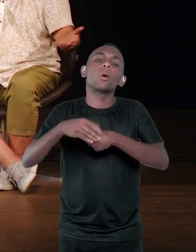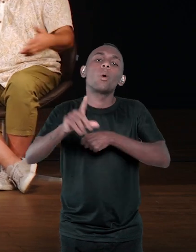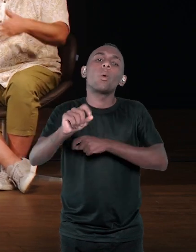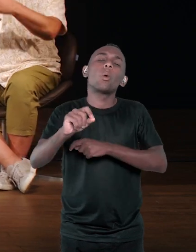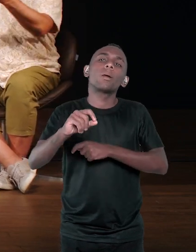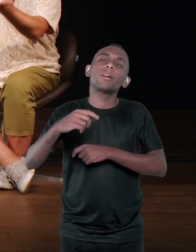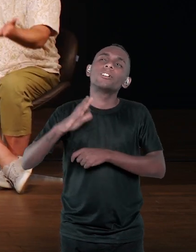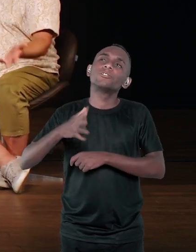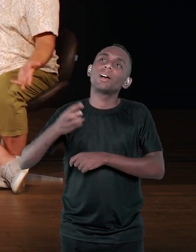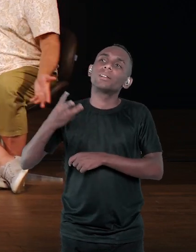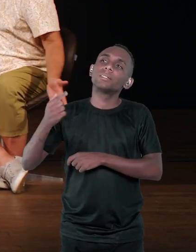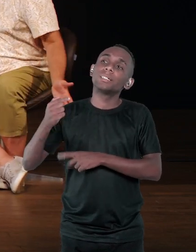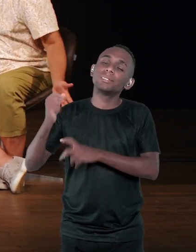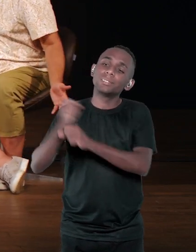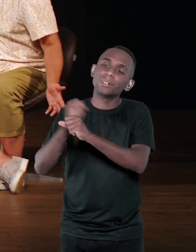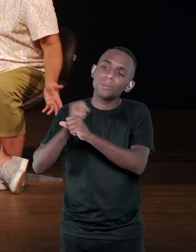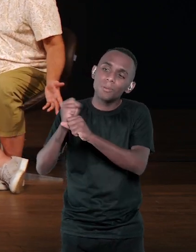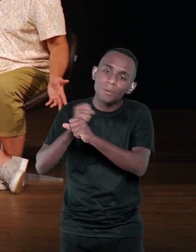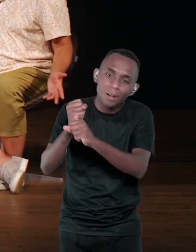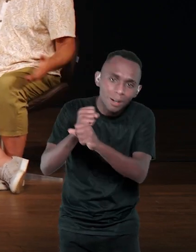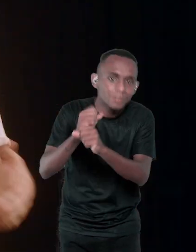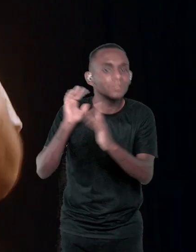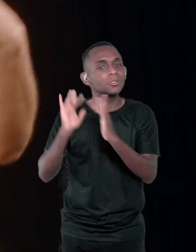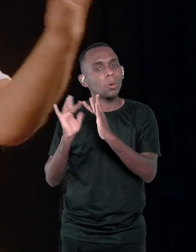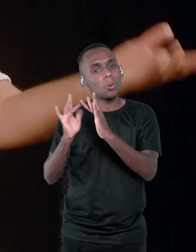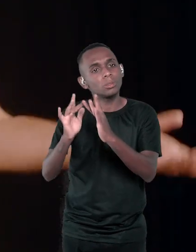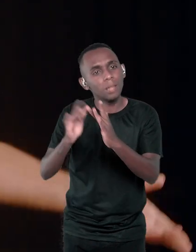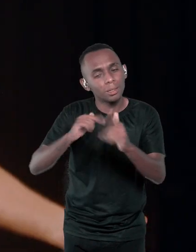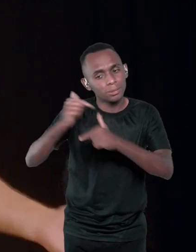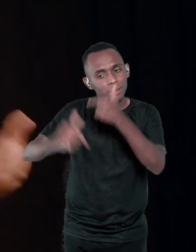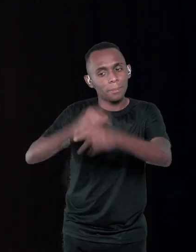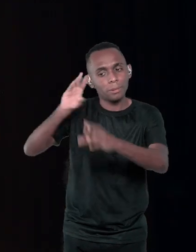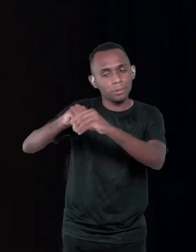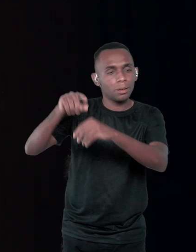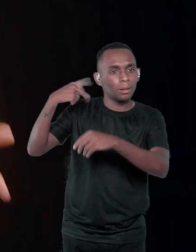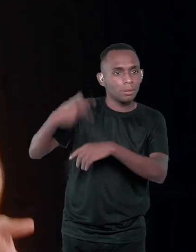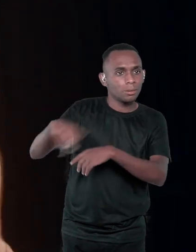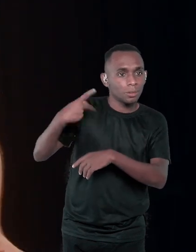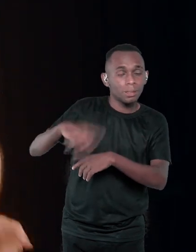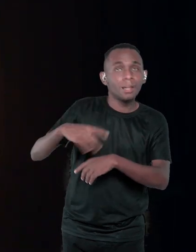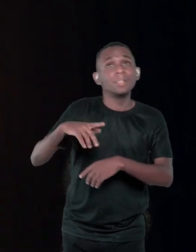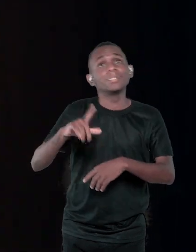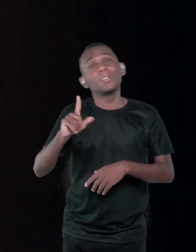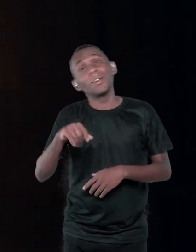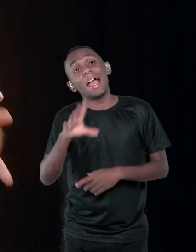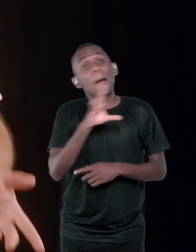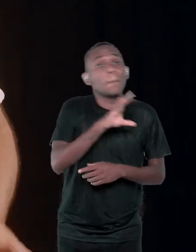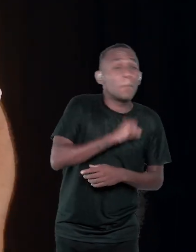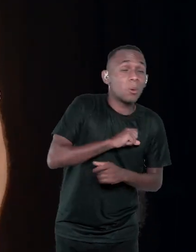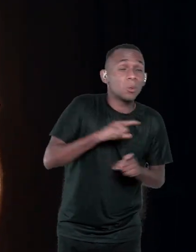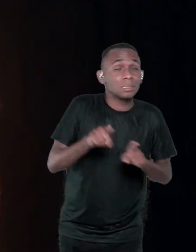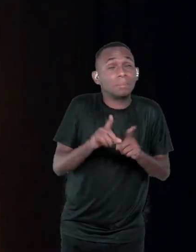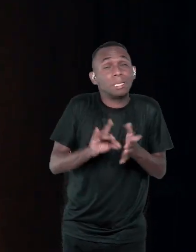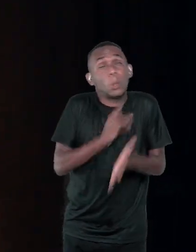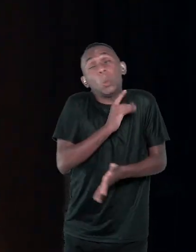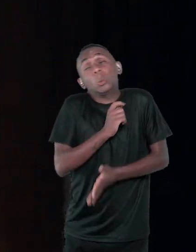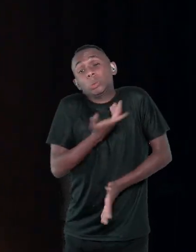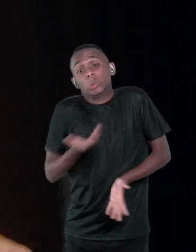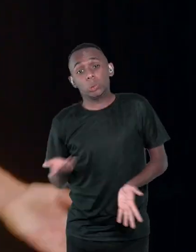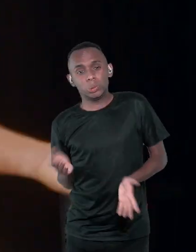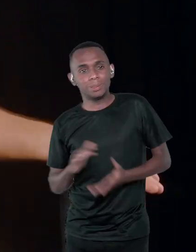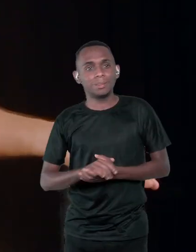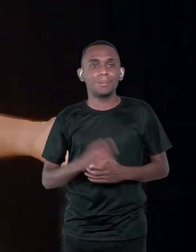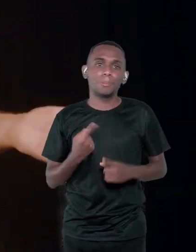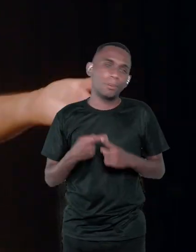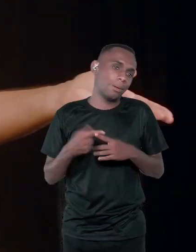amigos lá sabem, uma relação de amor e ódio com a Folha, que a gente sempre tem, que aí é tudo que ela... eu e o mundo, né? A gente